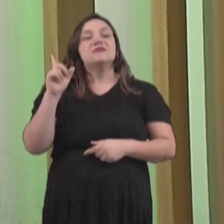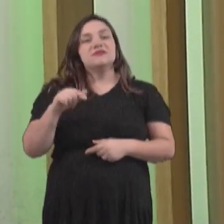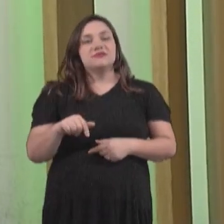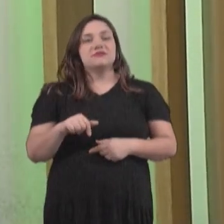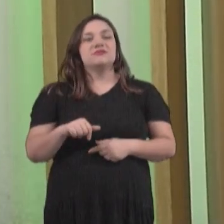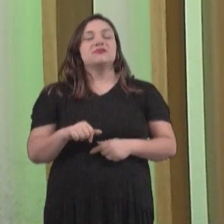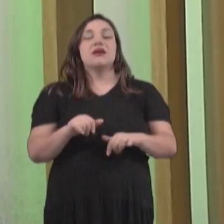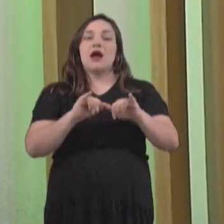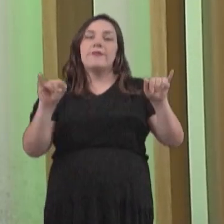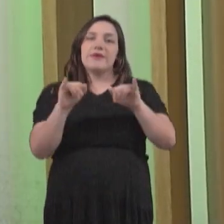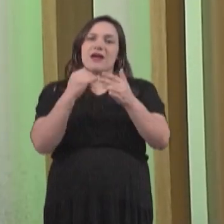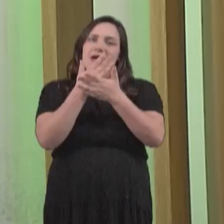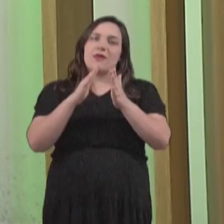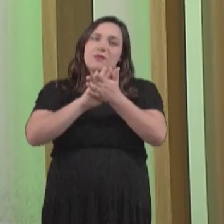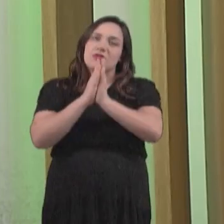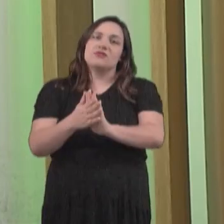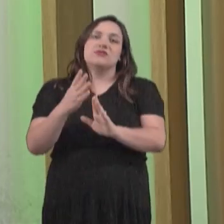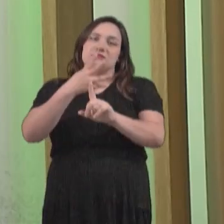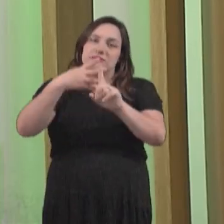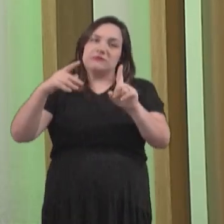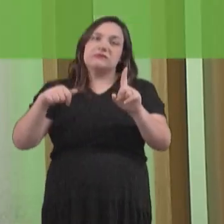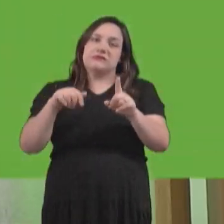a LGBTfobia no nosso estado.